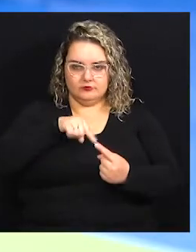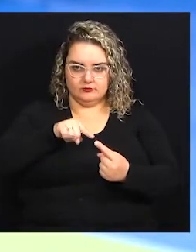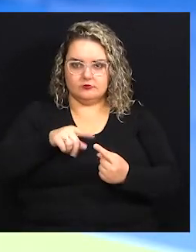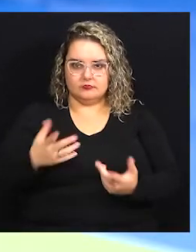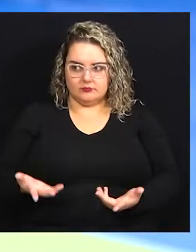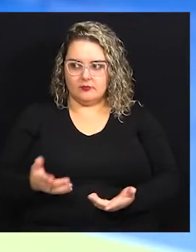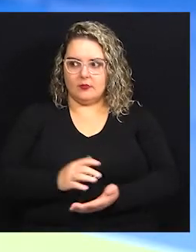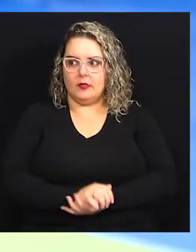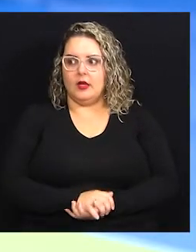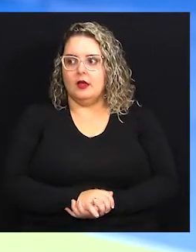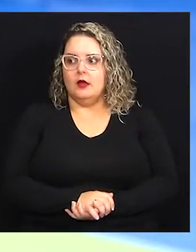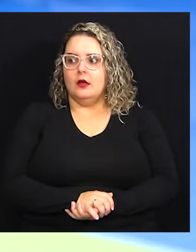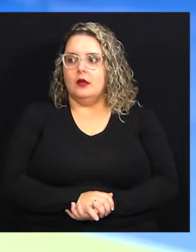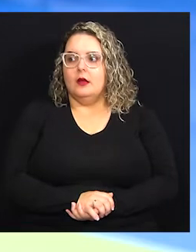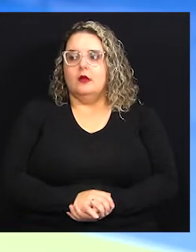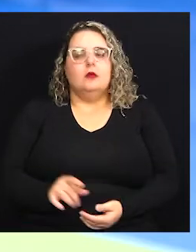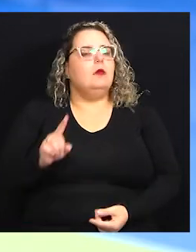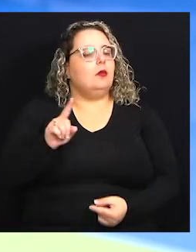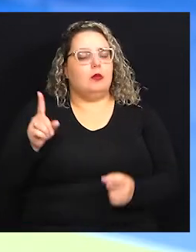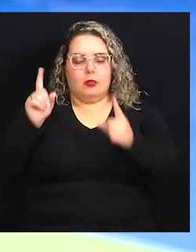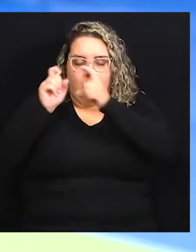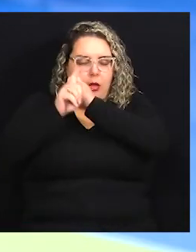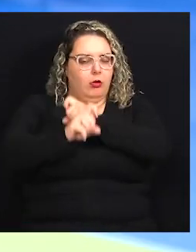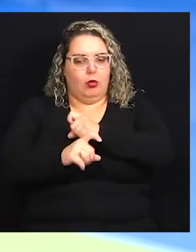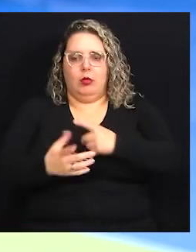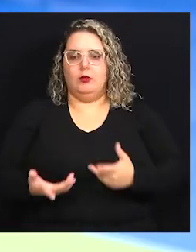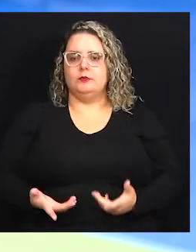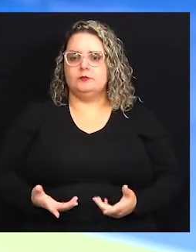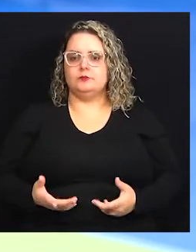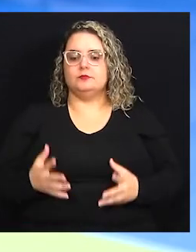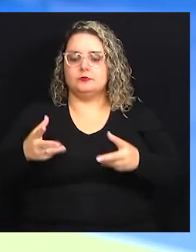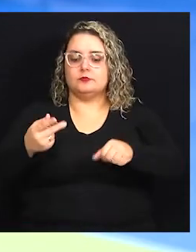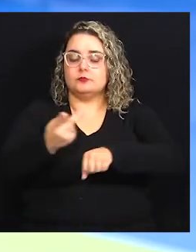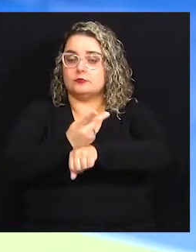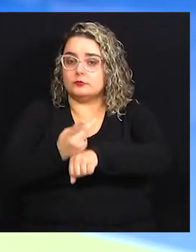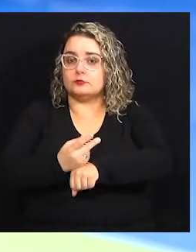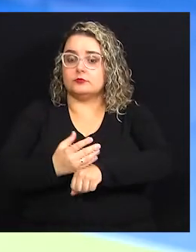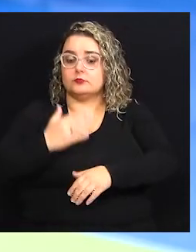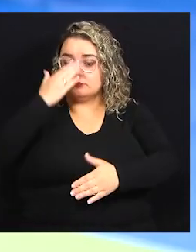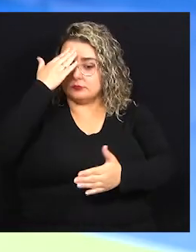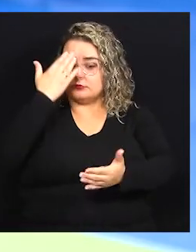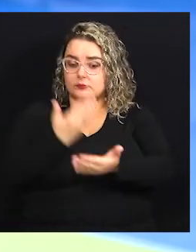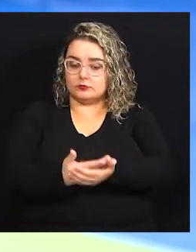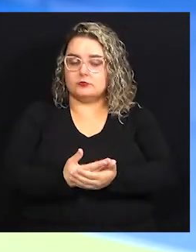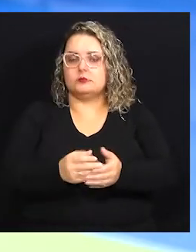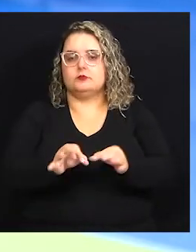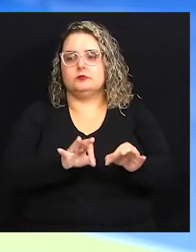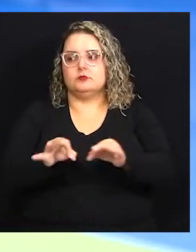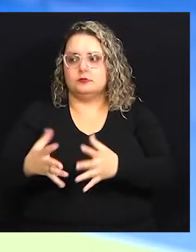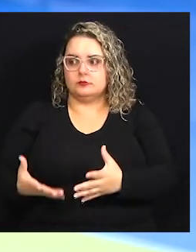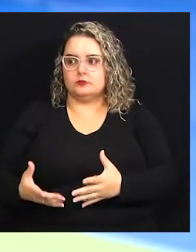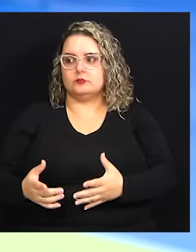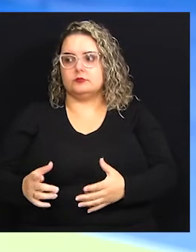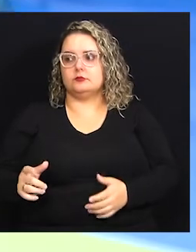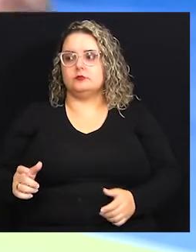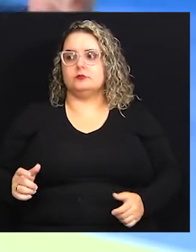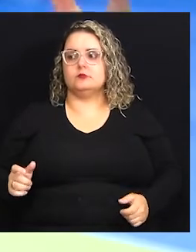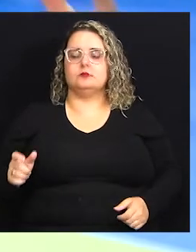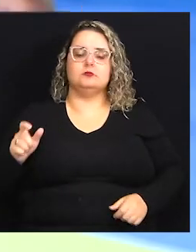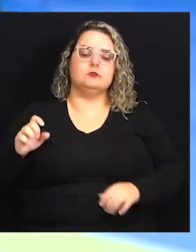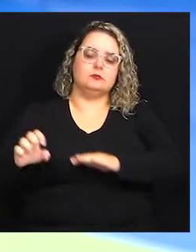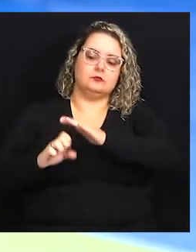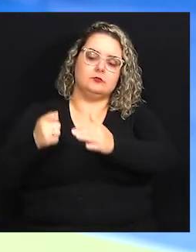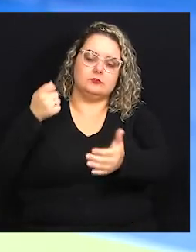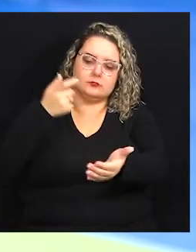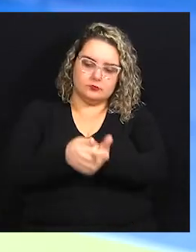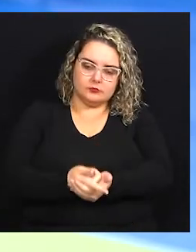objetivo. Não é um objetivo difícil, desde que todos corram atrás, abracem o projeto, que os patrocinadores venham e